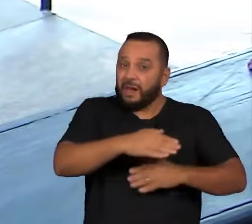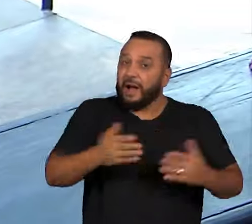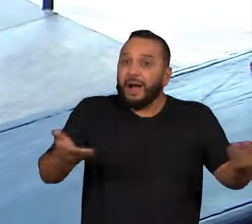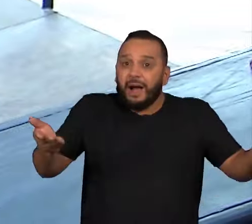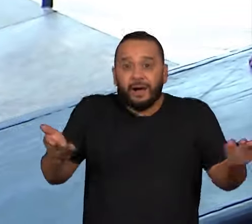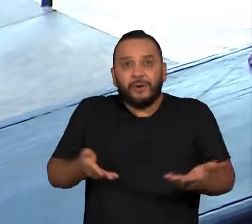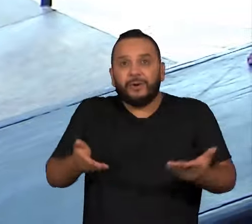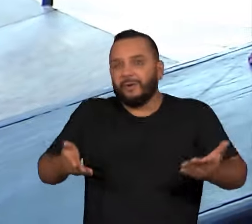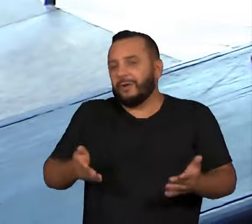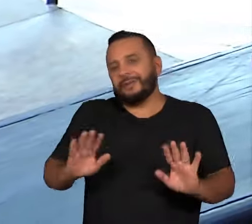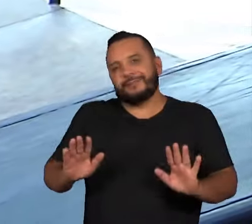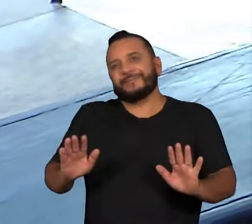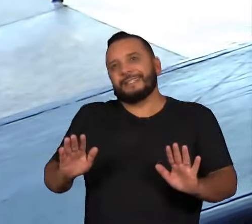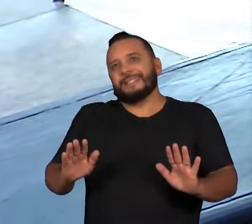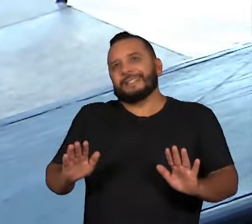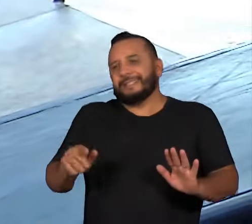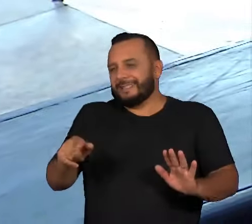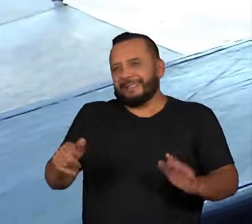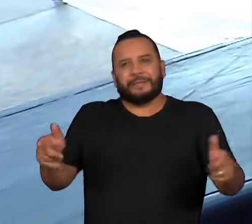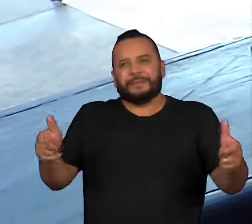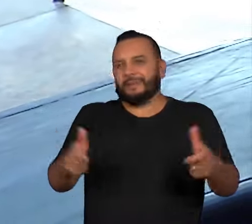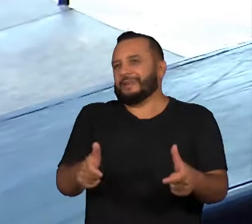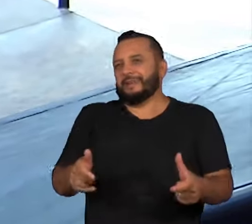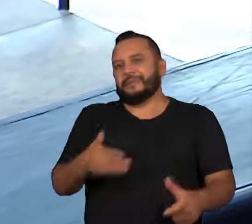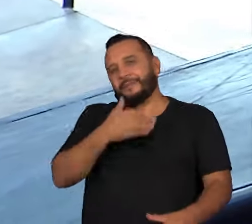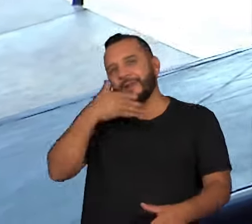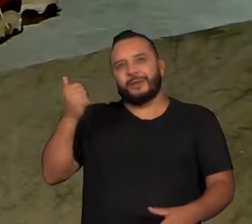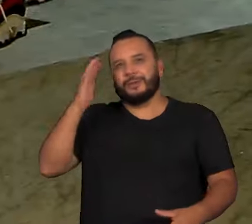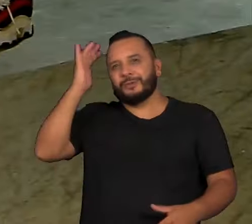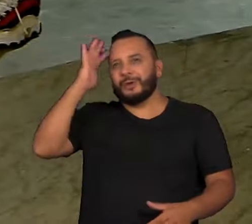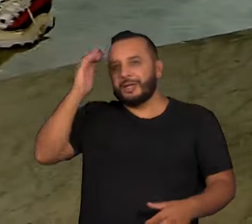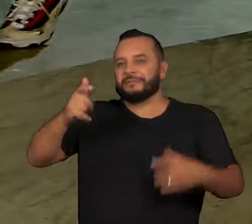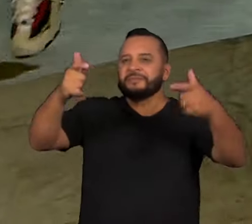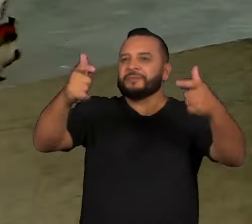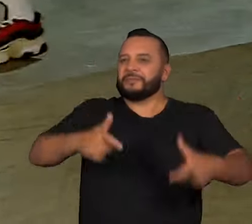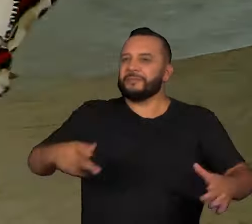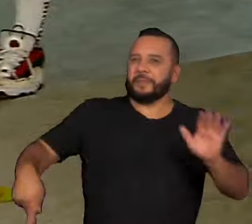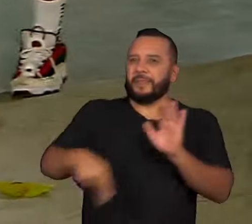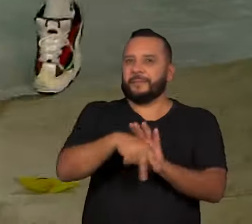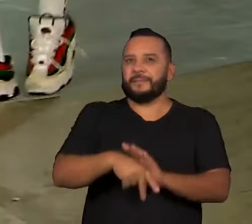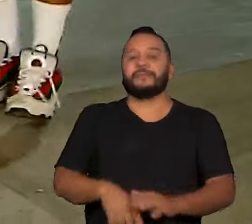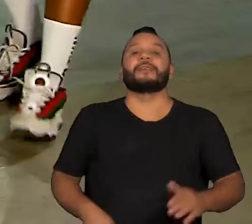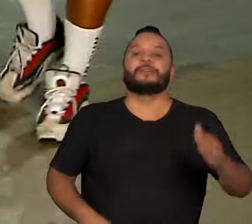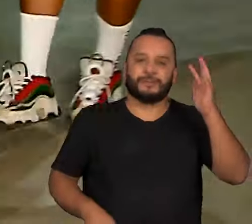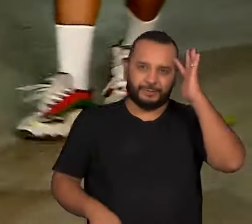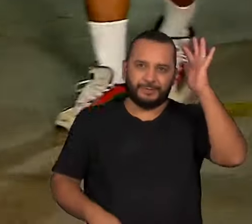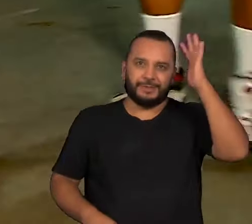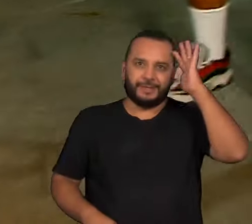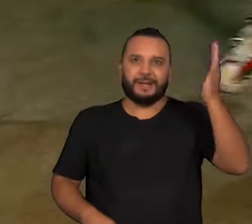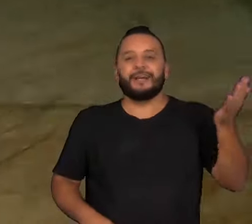de falar, não, isso tá pequeno, então vamos sonhar grande. Sonharam grande e agora o sonho